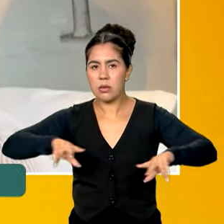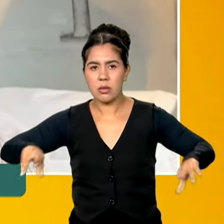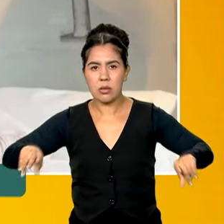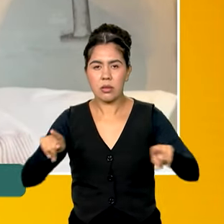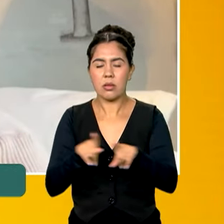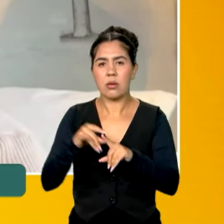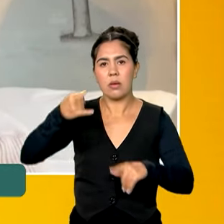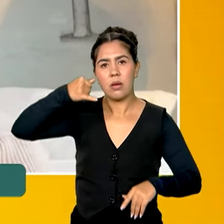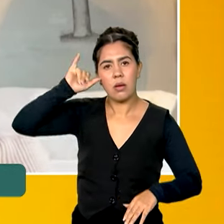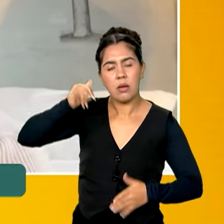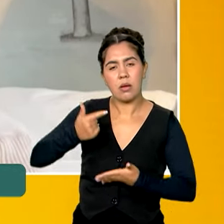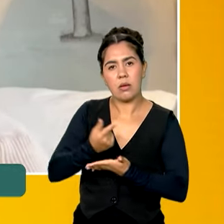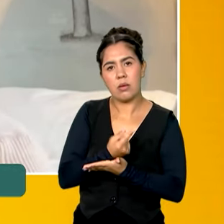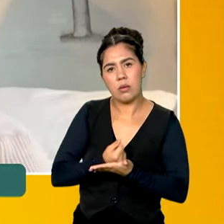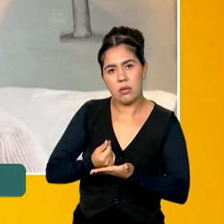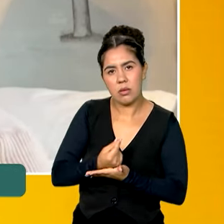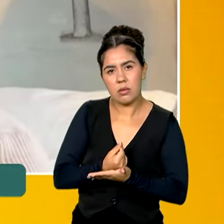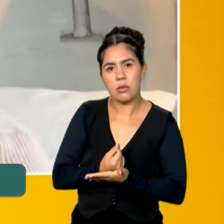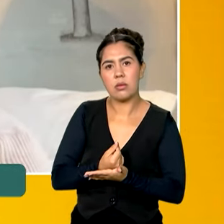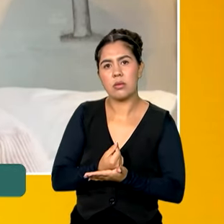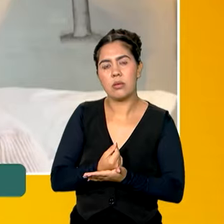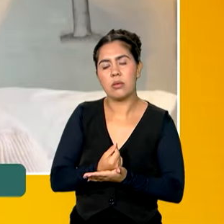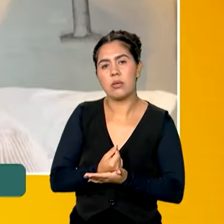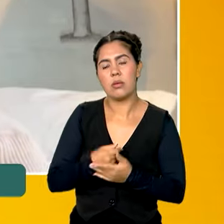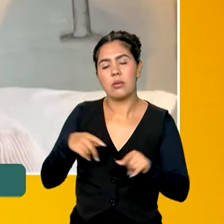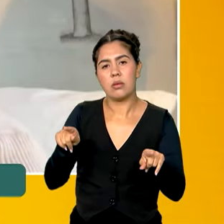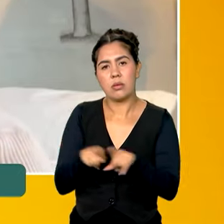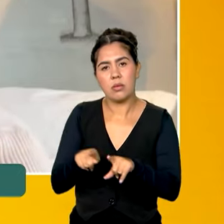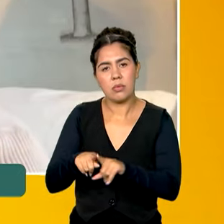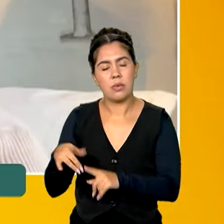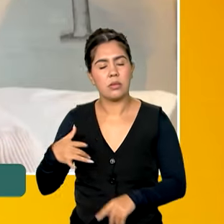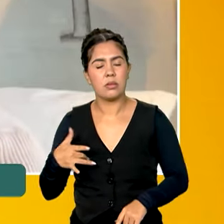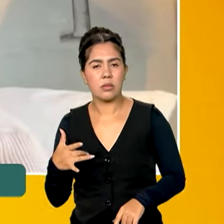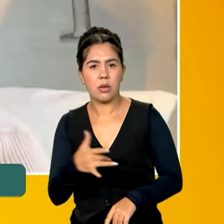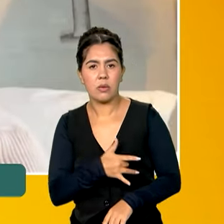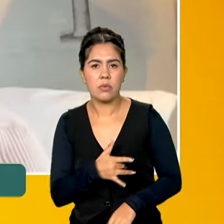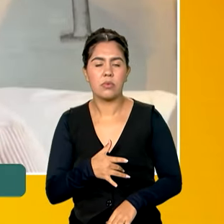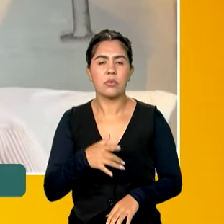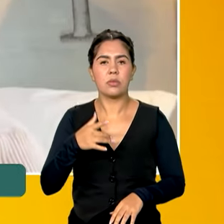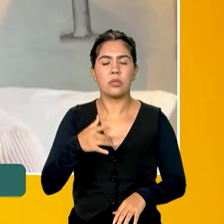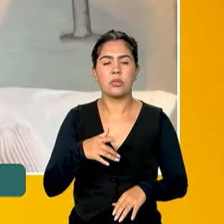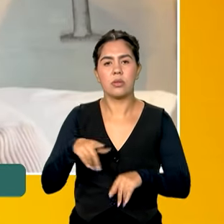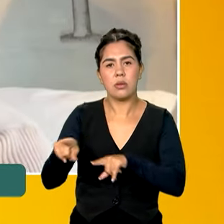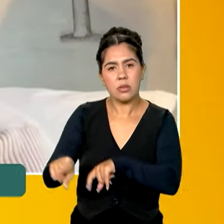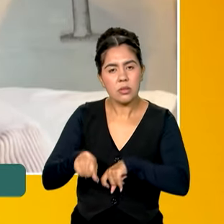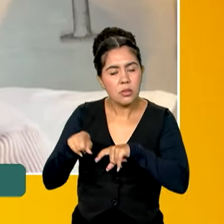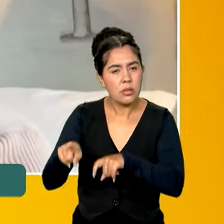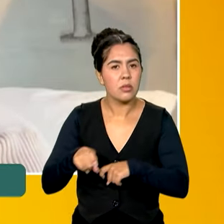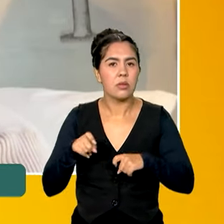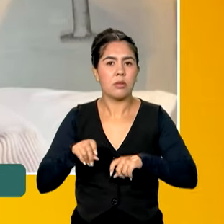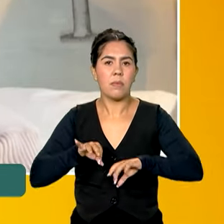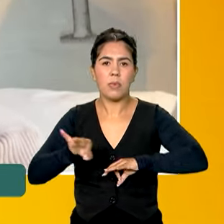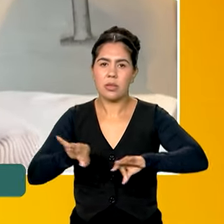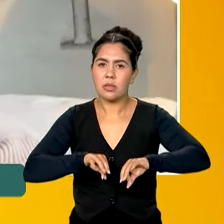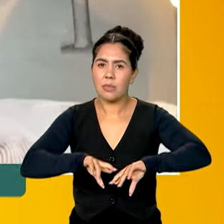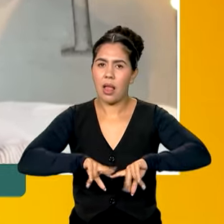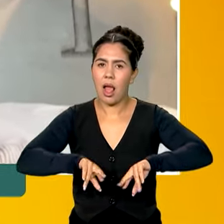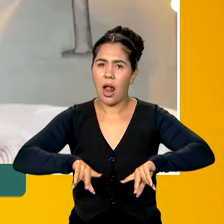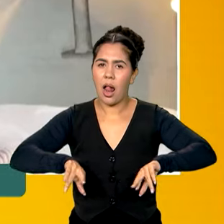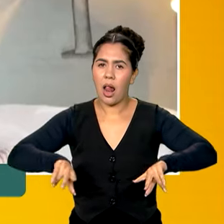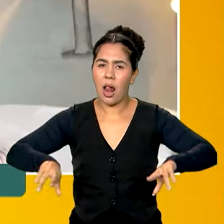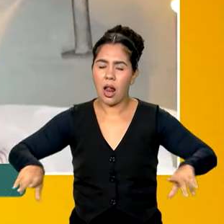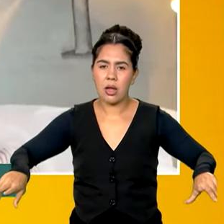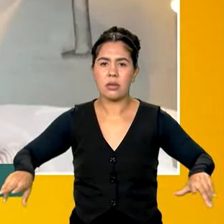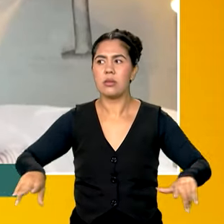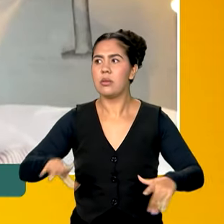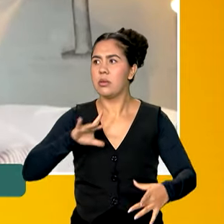Fazenda, Justiça, Saúde, Agricultura, Planejamento e Trabalho. Ou seja, todo o sistema